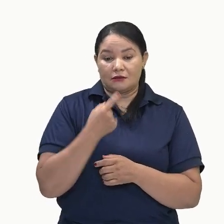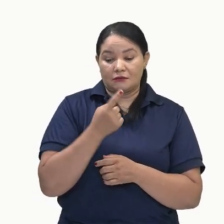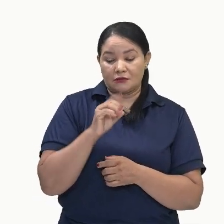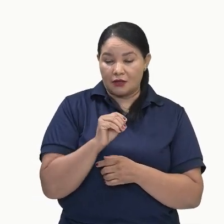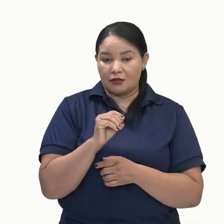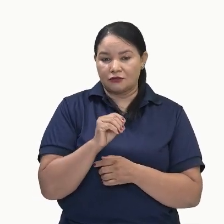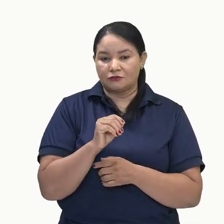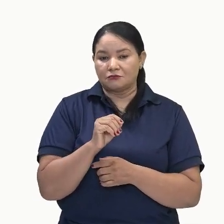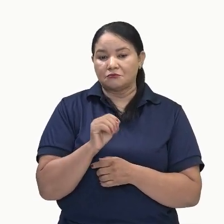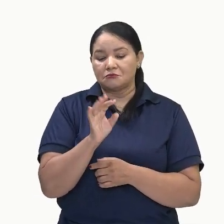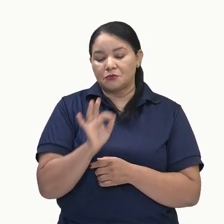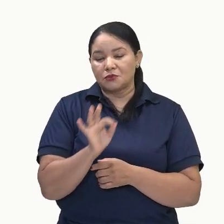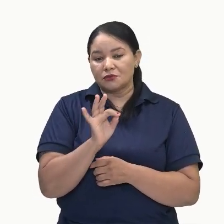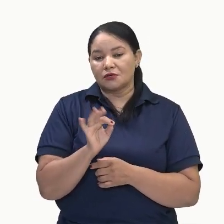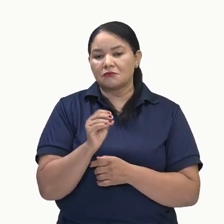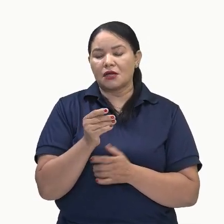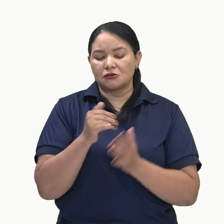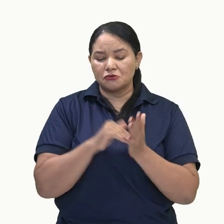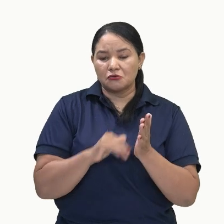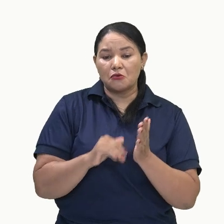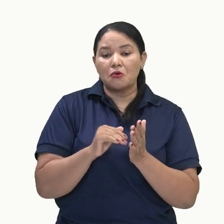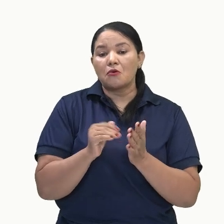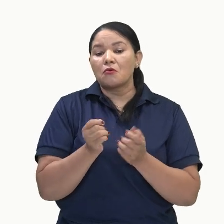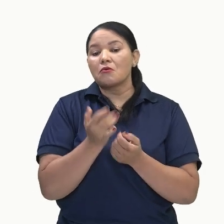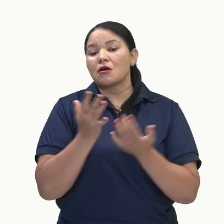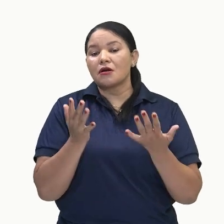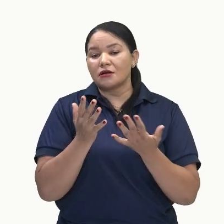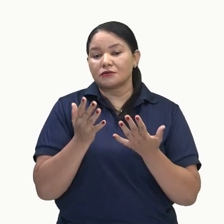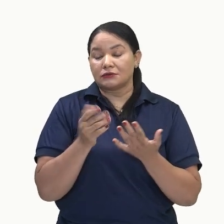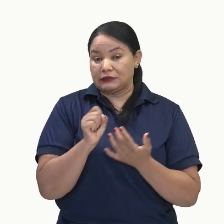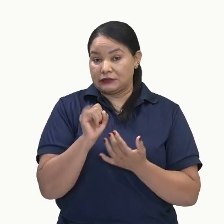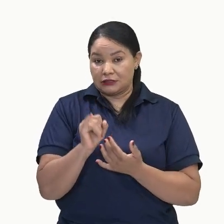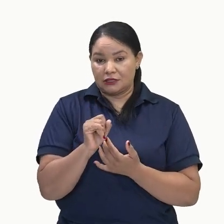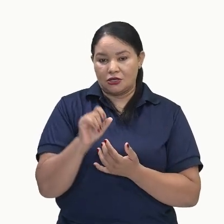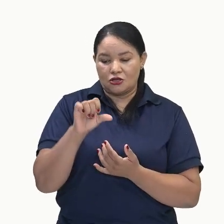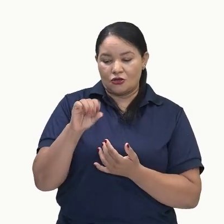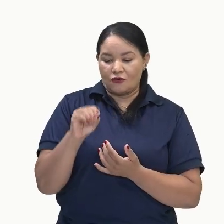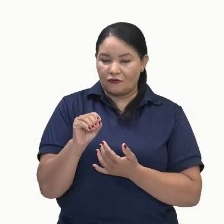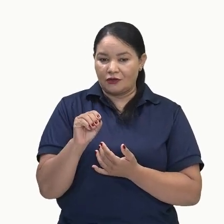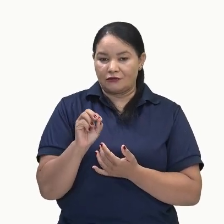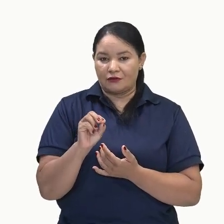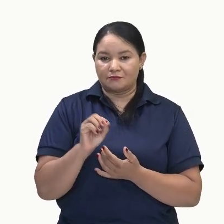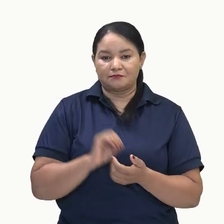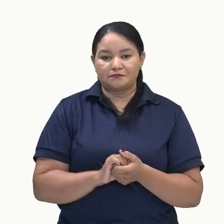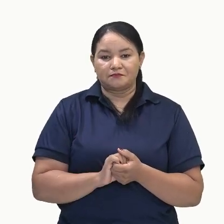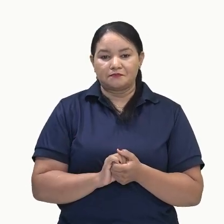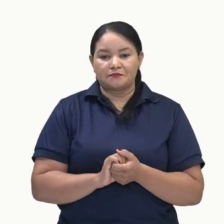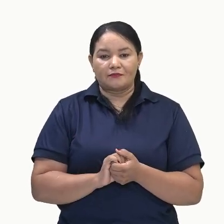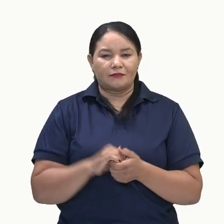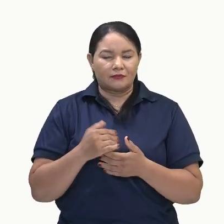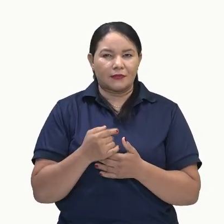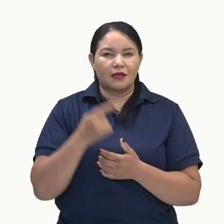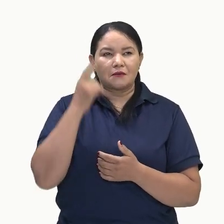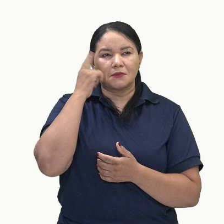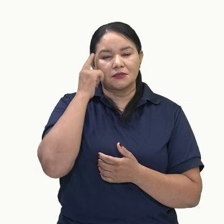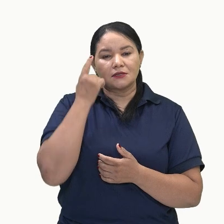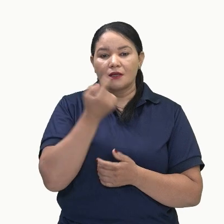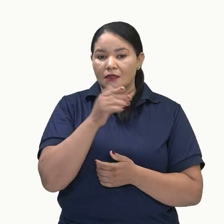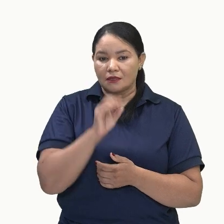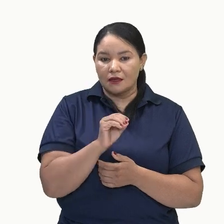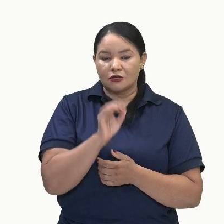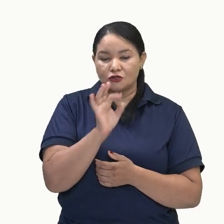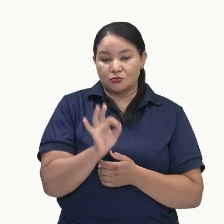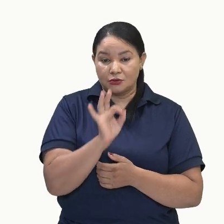seria o desconto aí nesse caso? Se a compra era R$90. E aí você deve pensar assim, ó, 10%